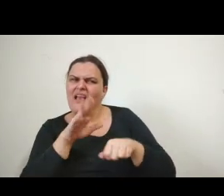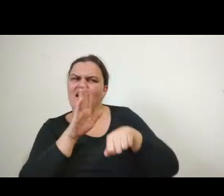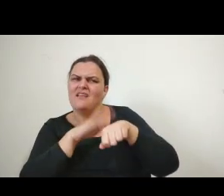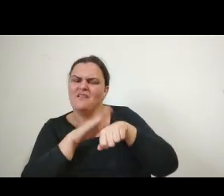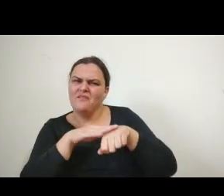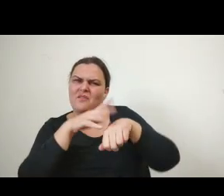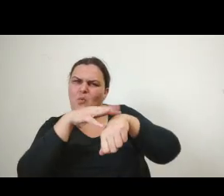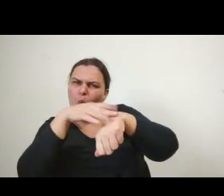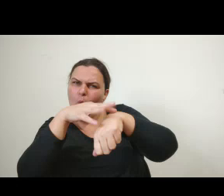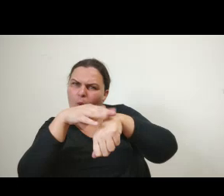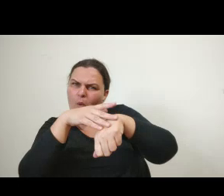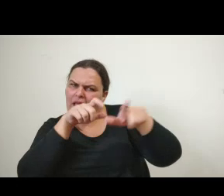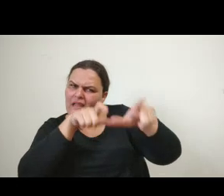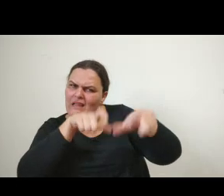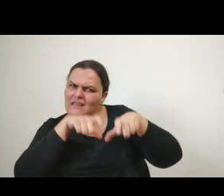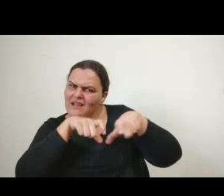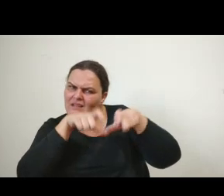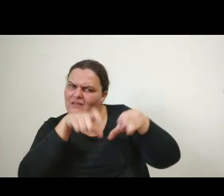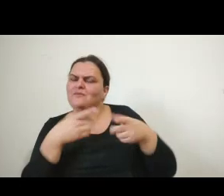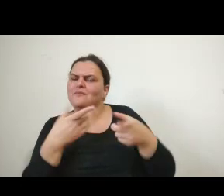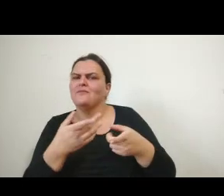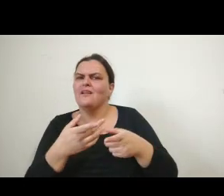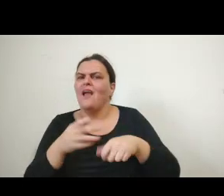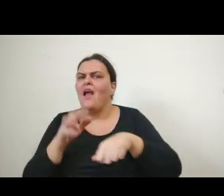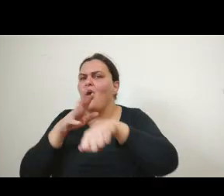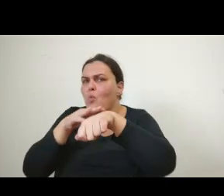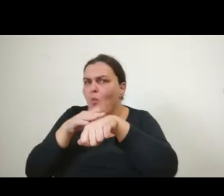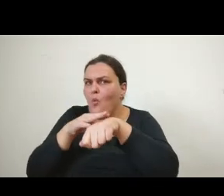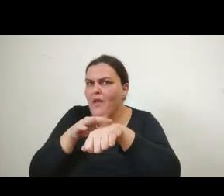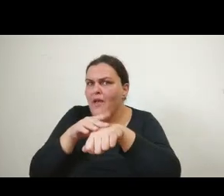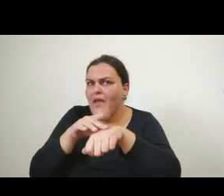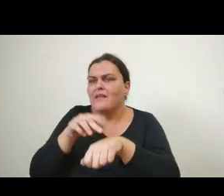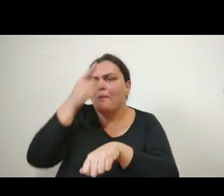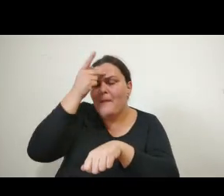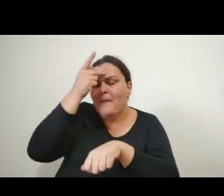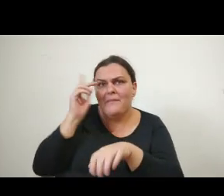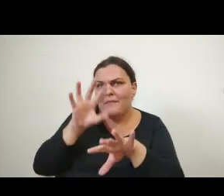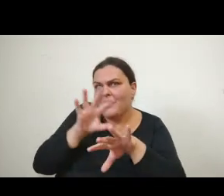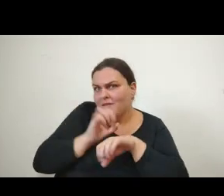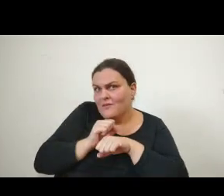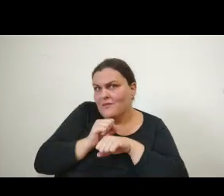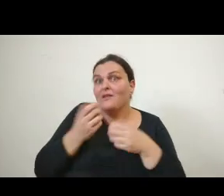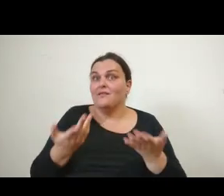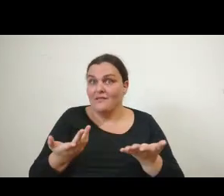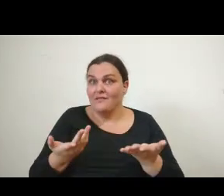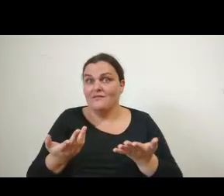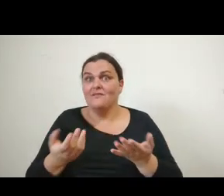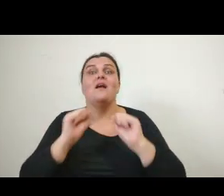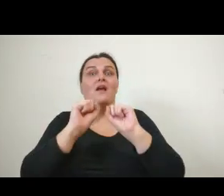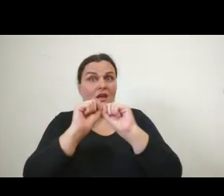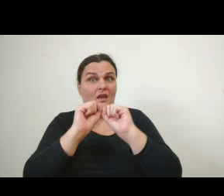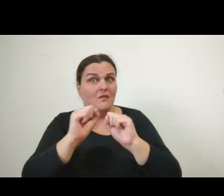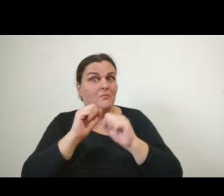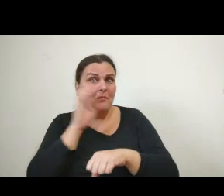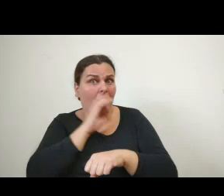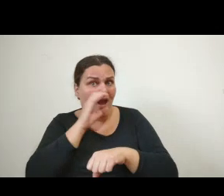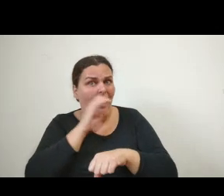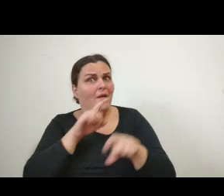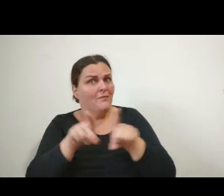ser humano. O cenário pode ser ainda mais grave, né, para espécies que vivem